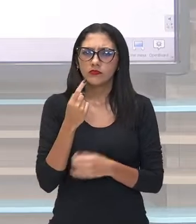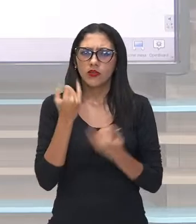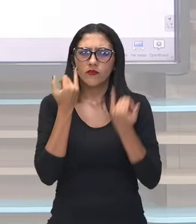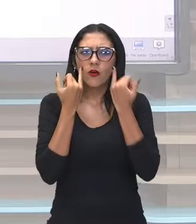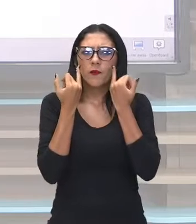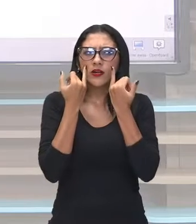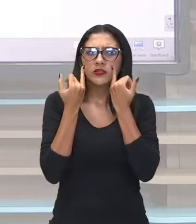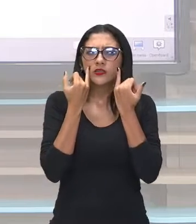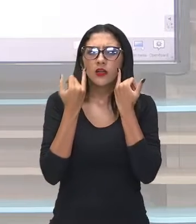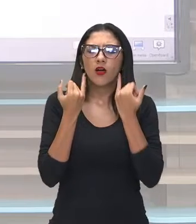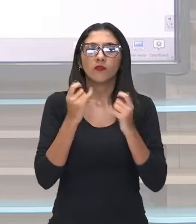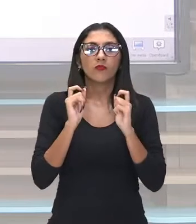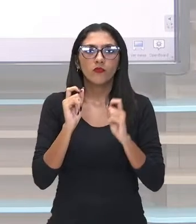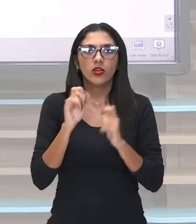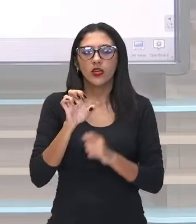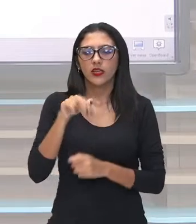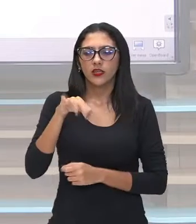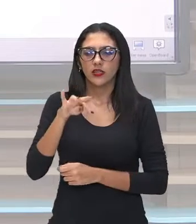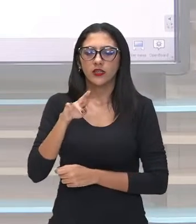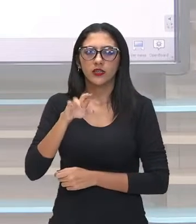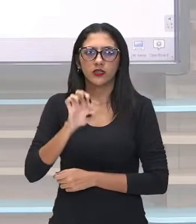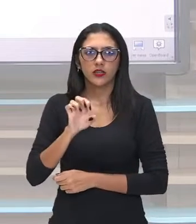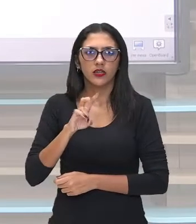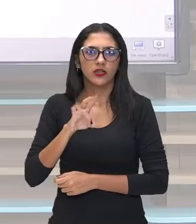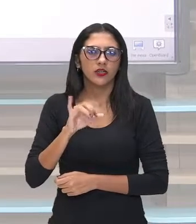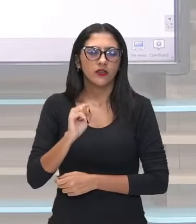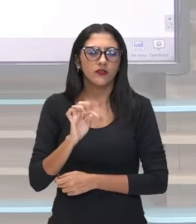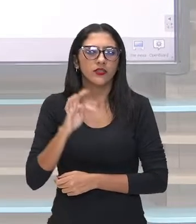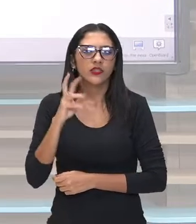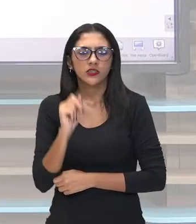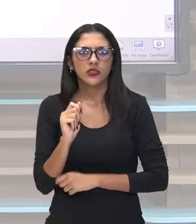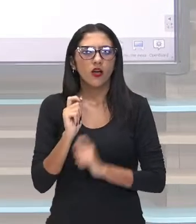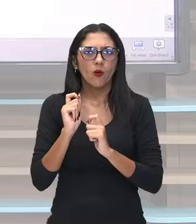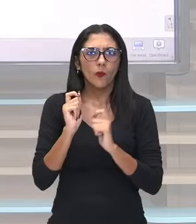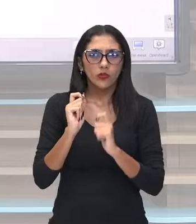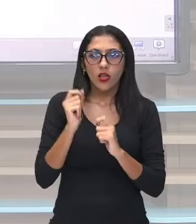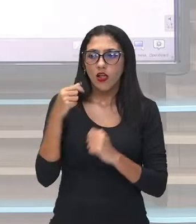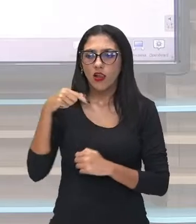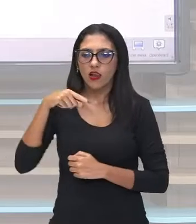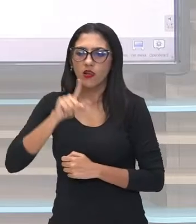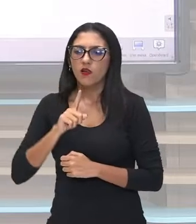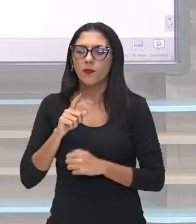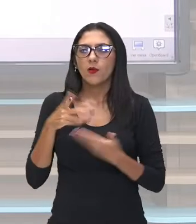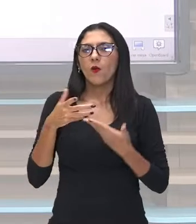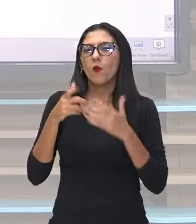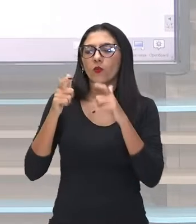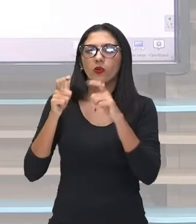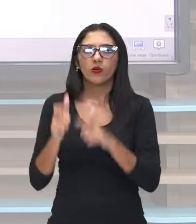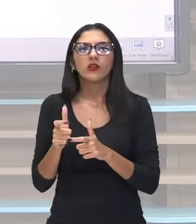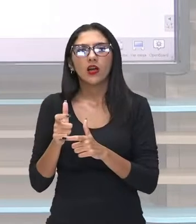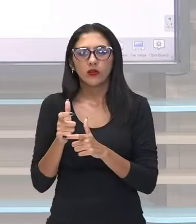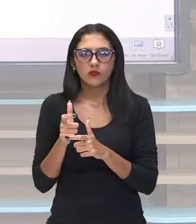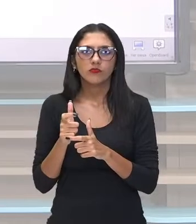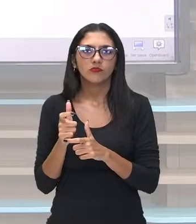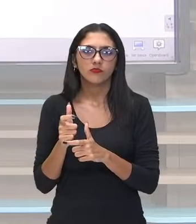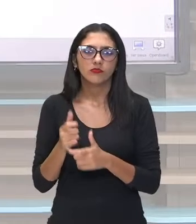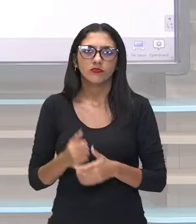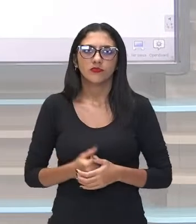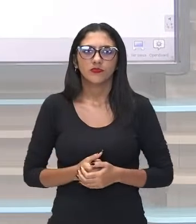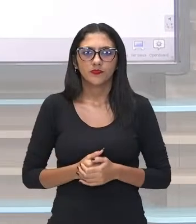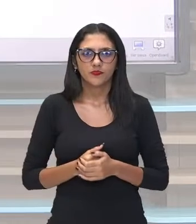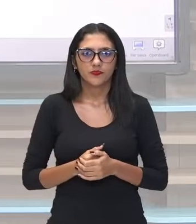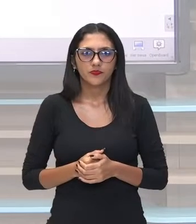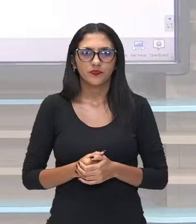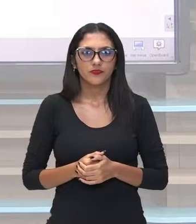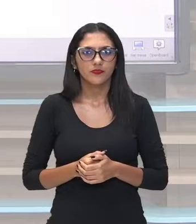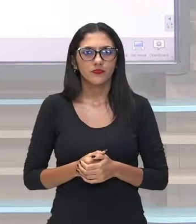uma entrevista. Aí já se percebe, com essa informação, que ele não está